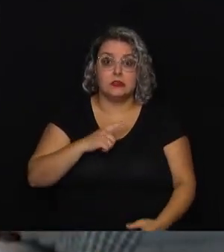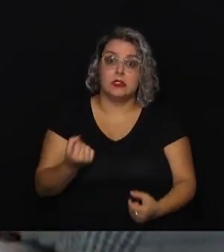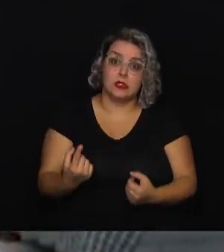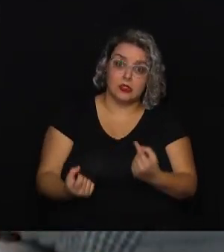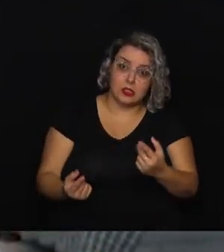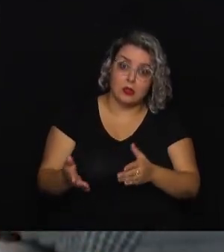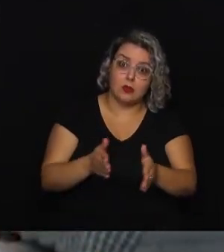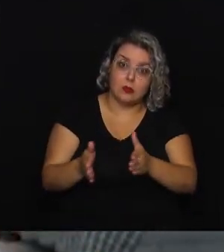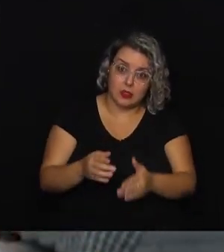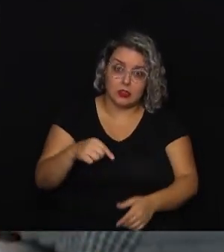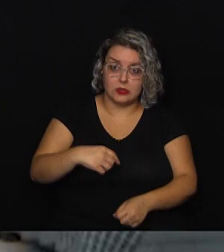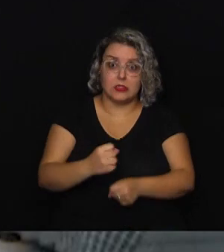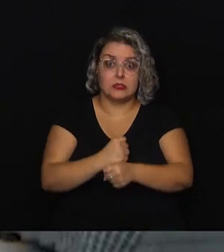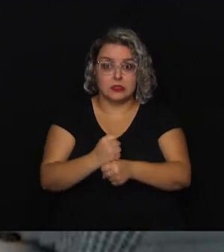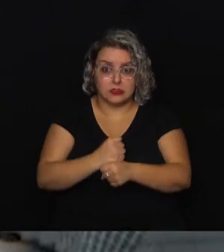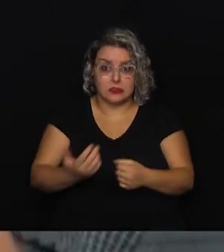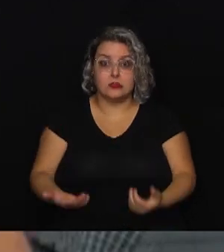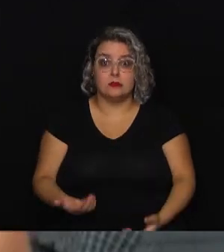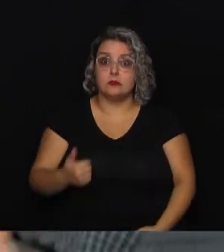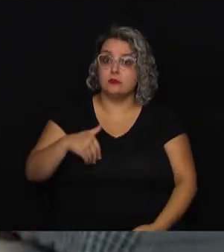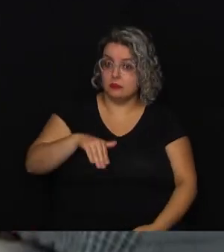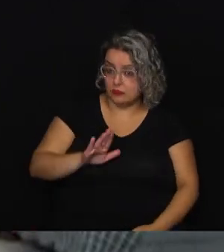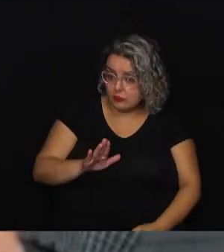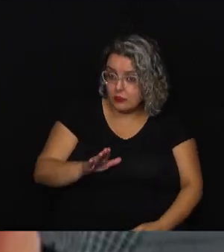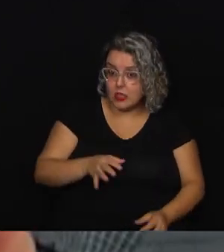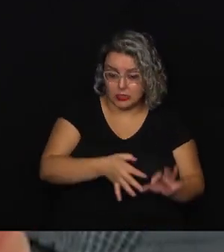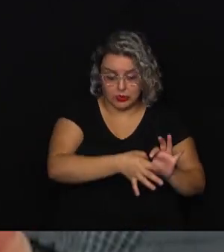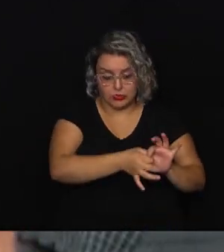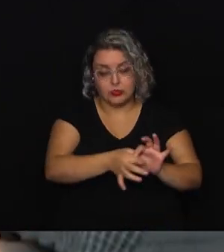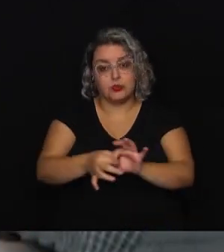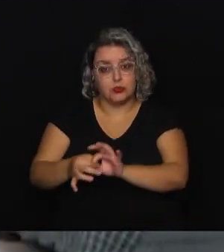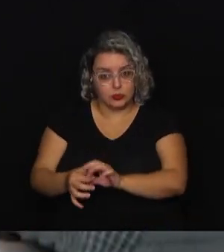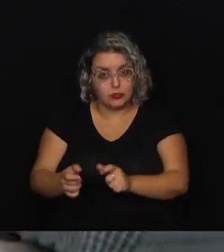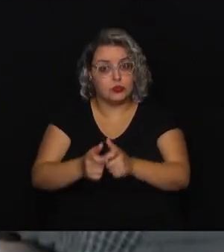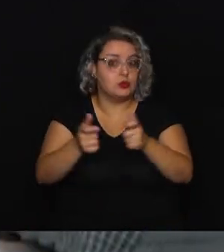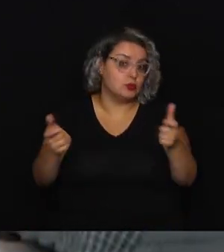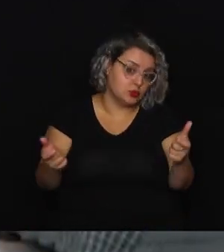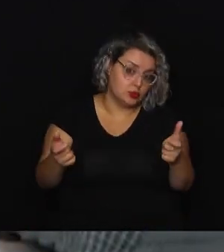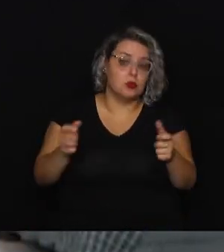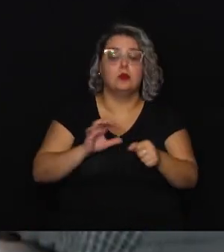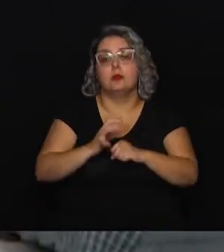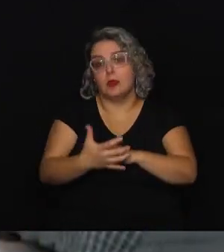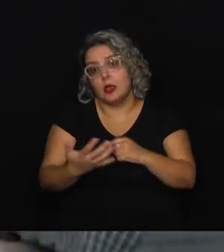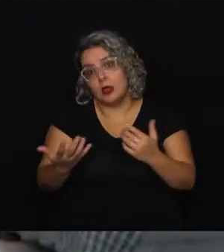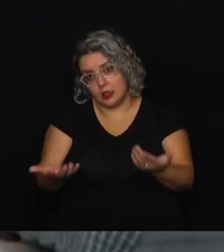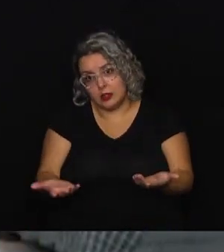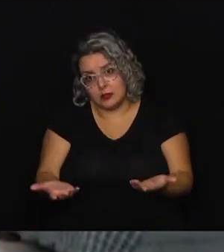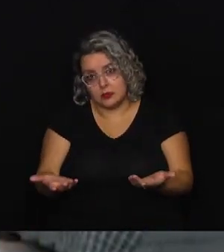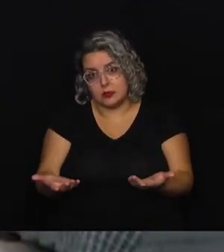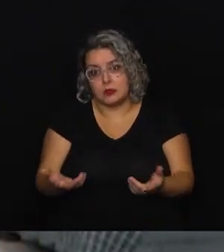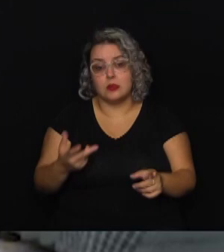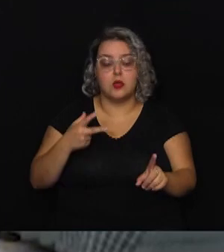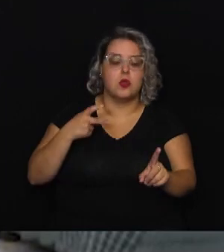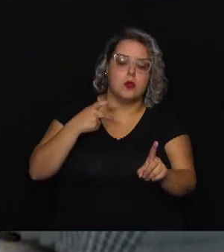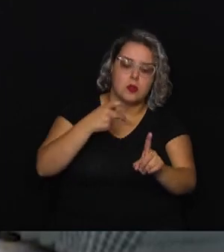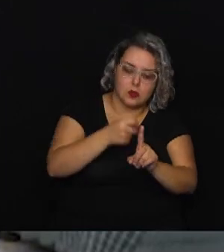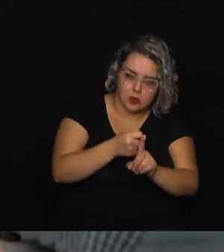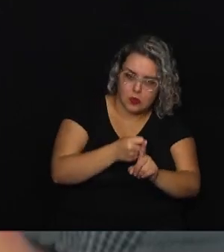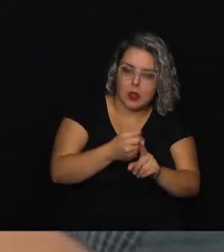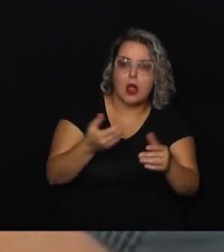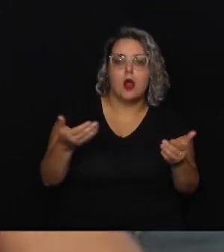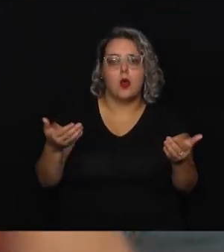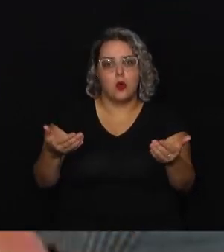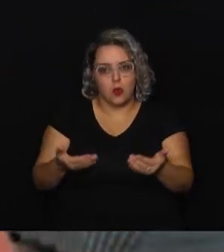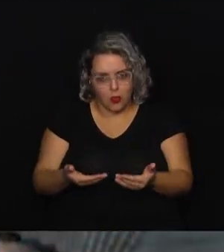desse ano mais um ciclo aí, né, de aumento dos casos de Covid. Aí a gente se vacinando